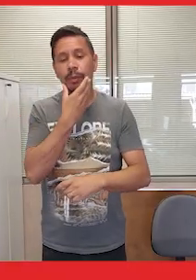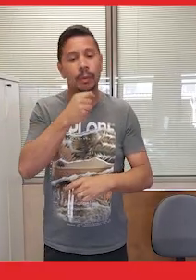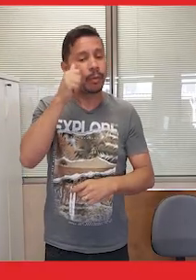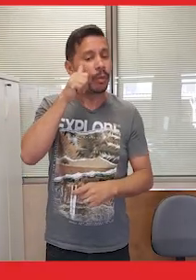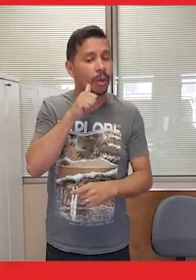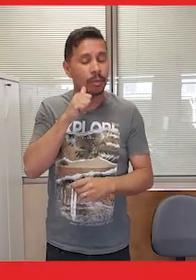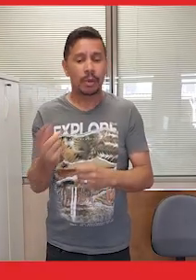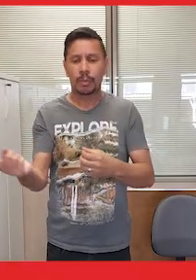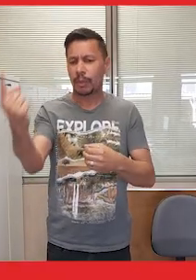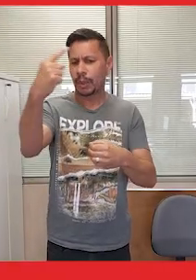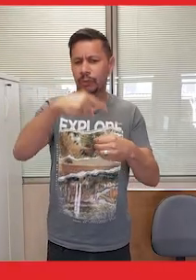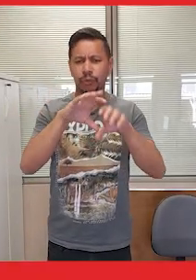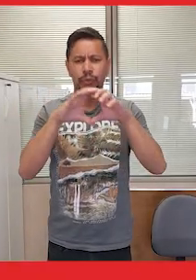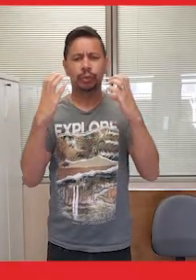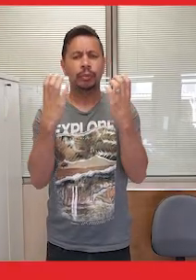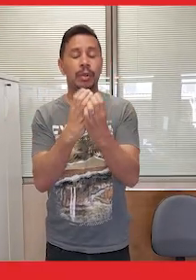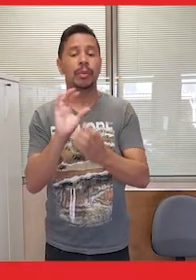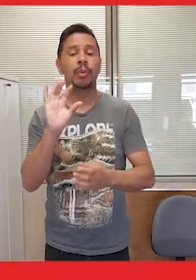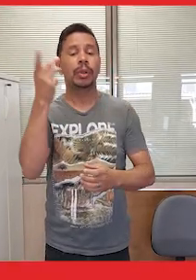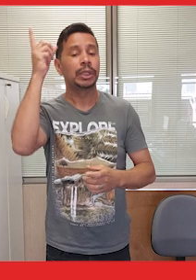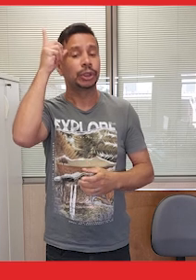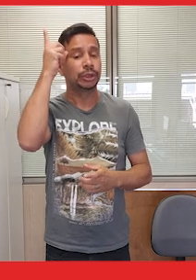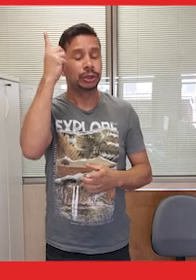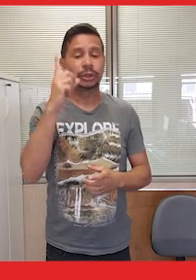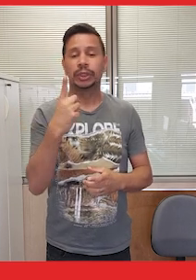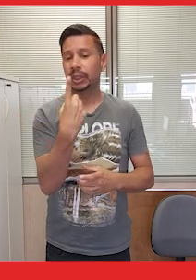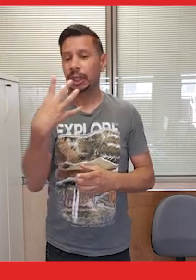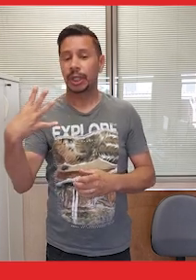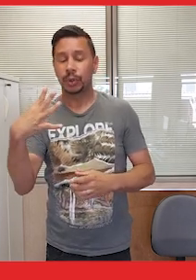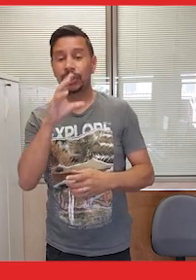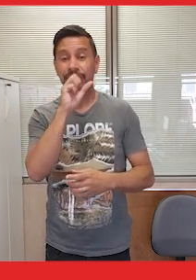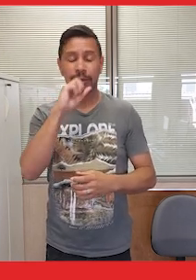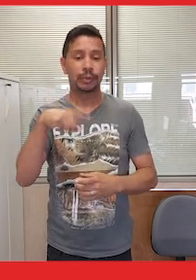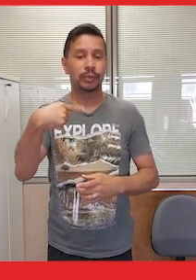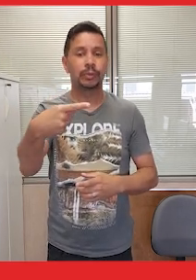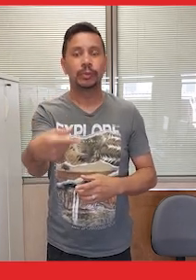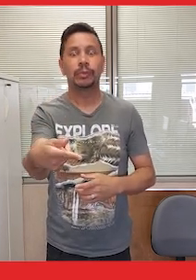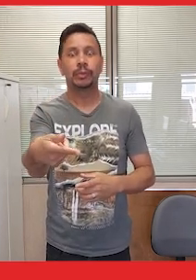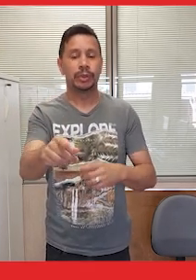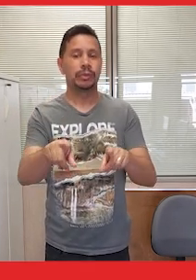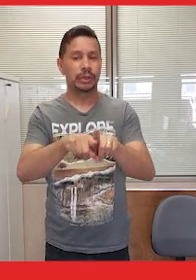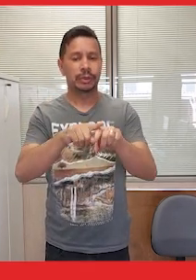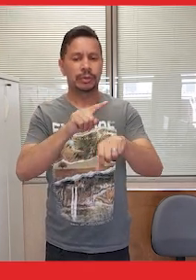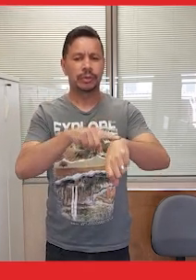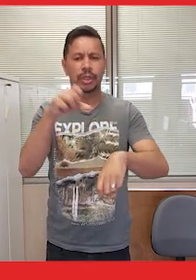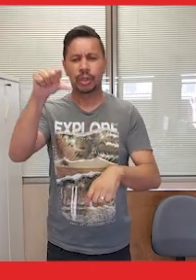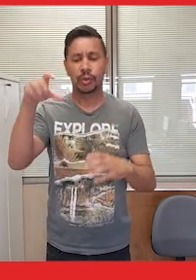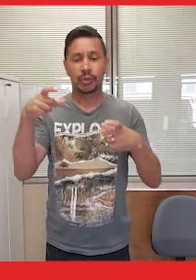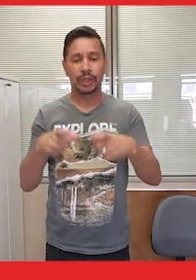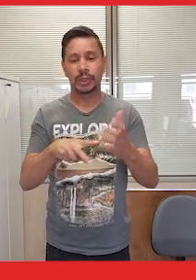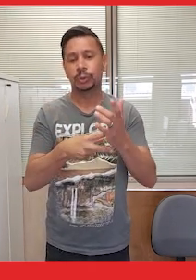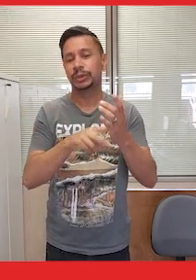e as companheiras para participarem do seminário que acontece no sábado, dia 14, a partir das 9 horas, aqui na sede